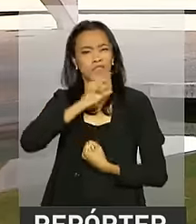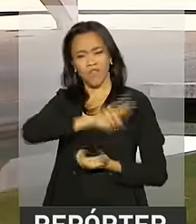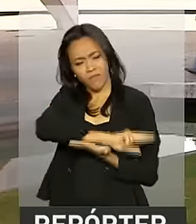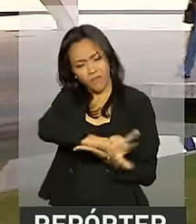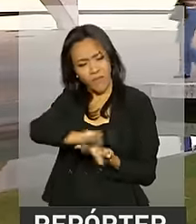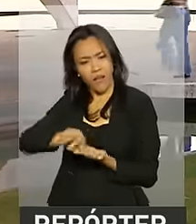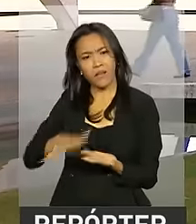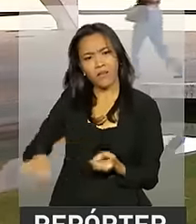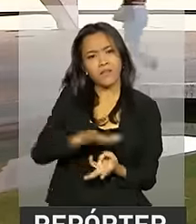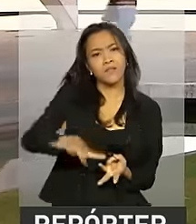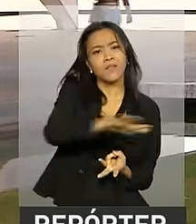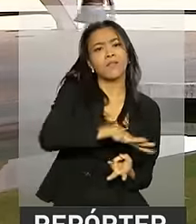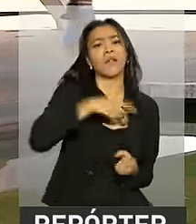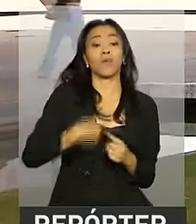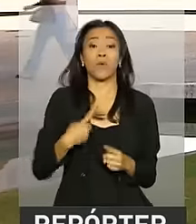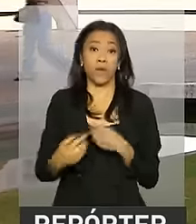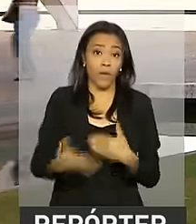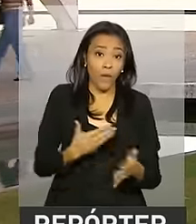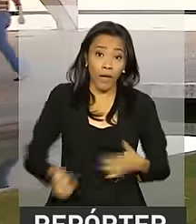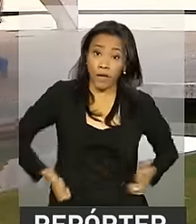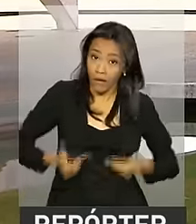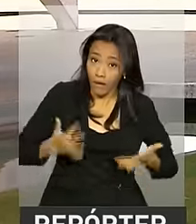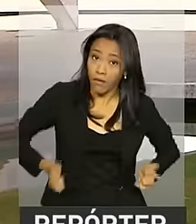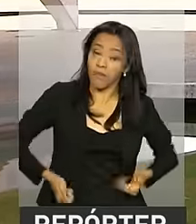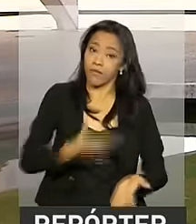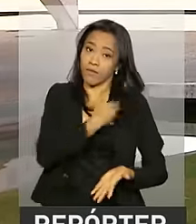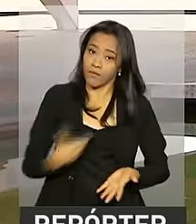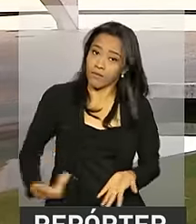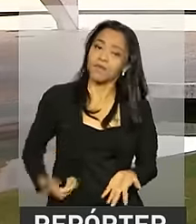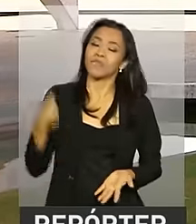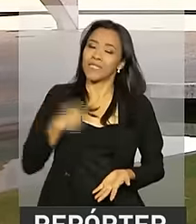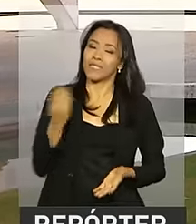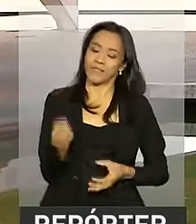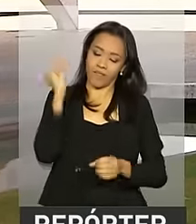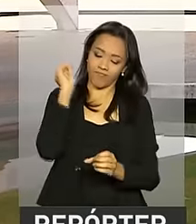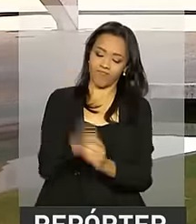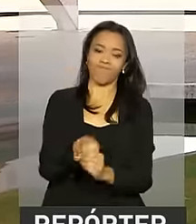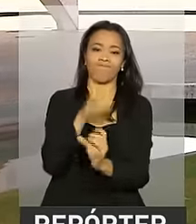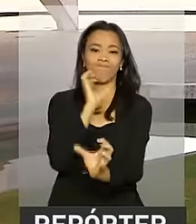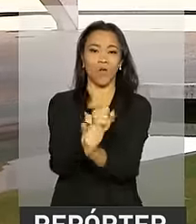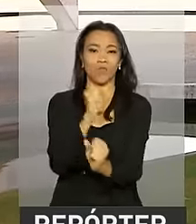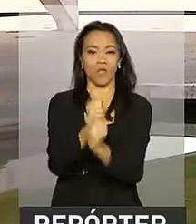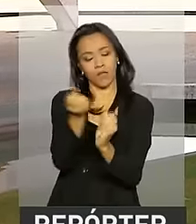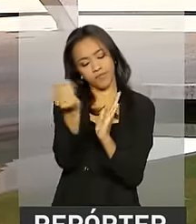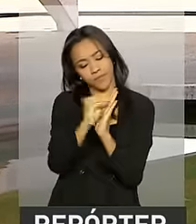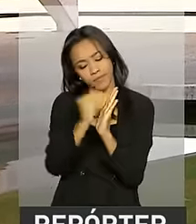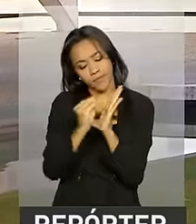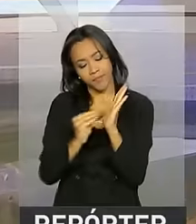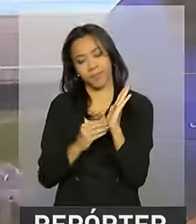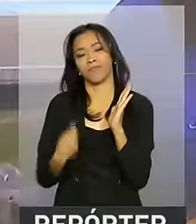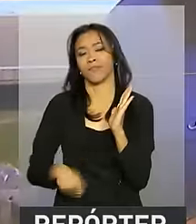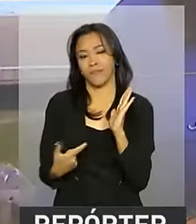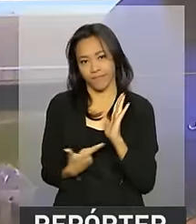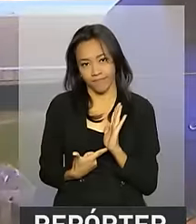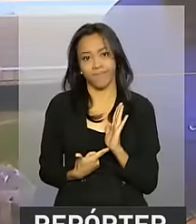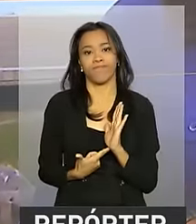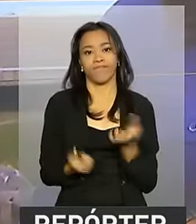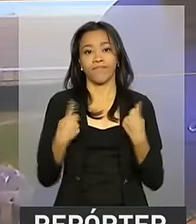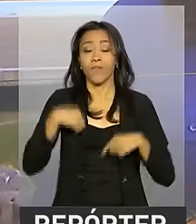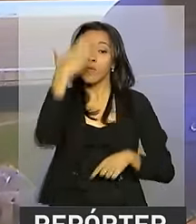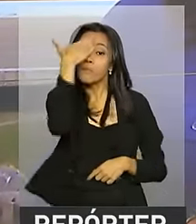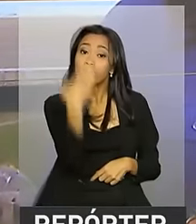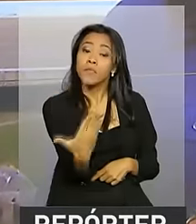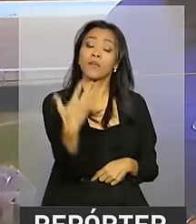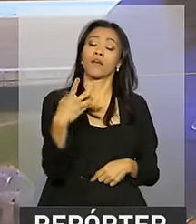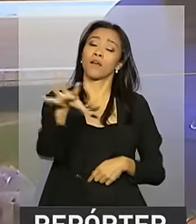federal isso porque qualquer despesa pública deve estar no orçamento para o ano seguinte Leandra com você obrigado Taíssa pelas